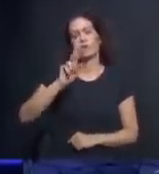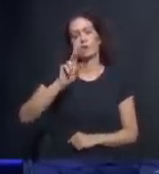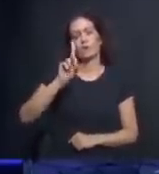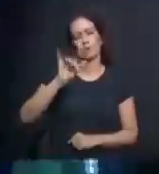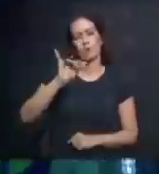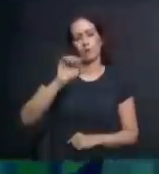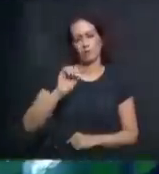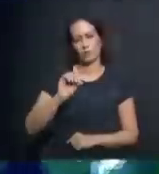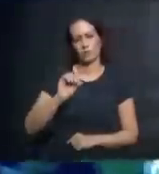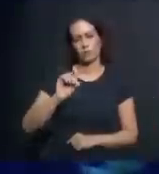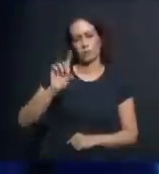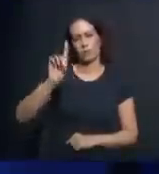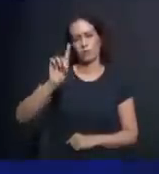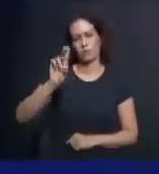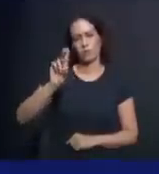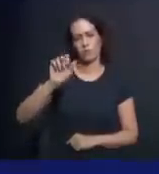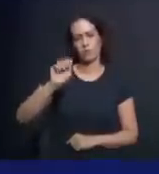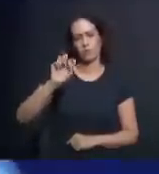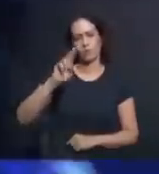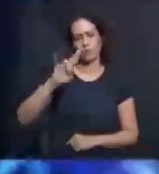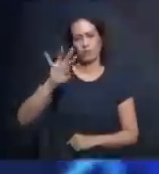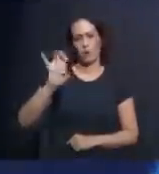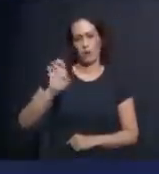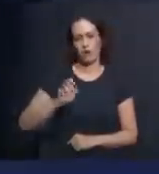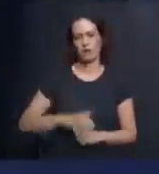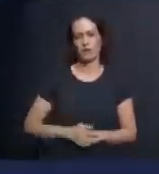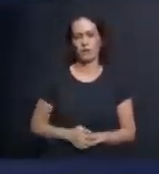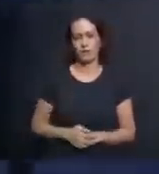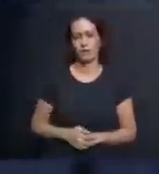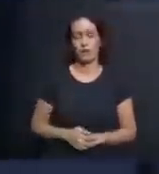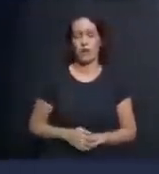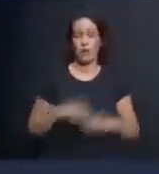gente faz as pessoas rir quando a gente prega. Você prepara as piadas antes? Eu falei: não.